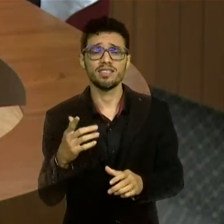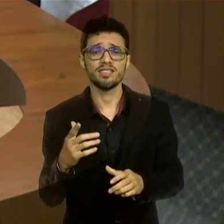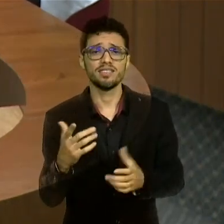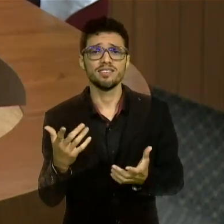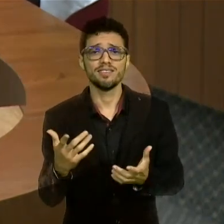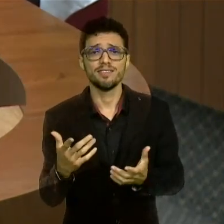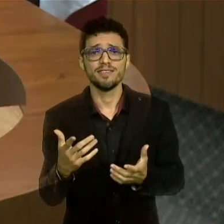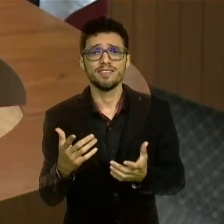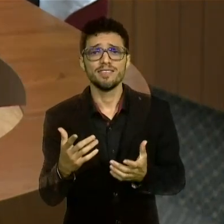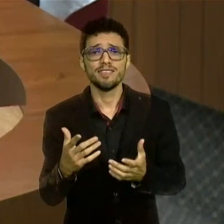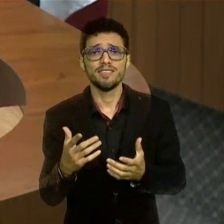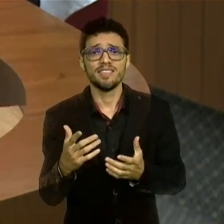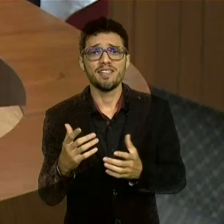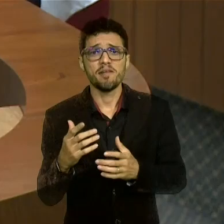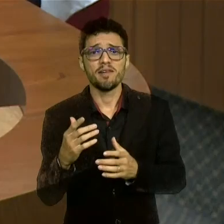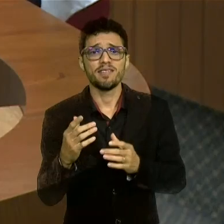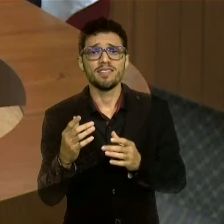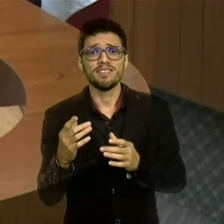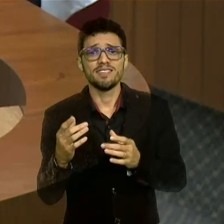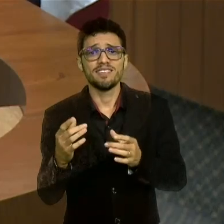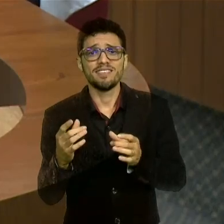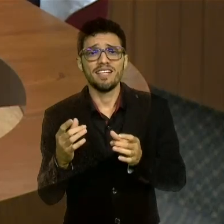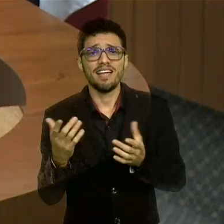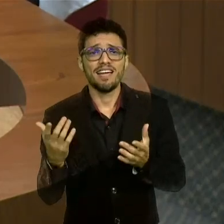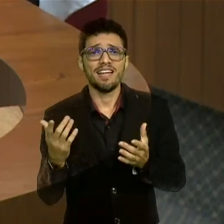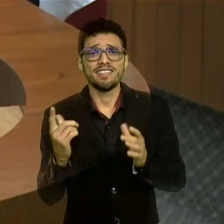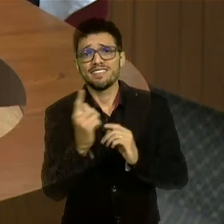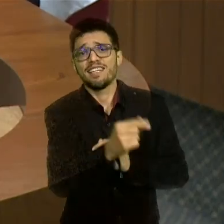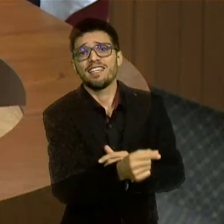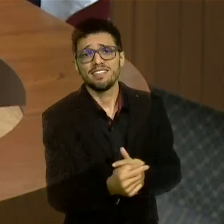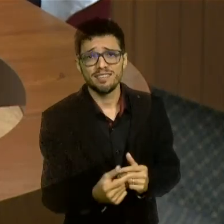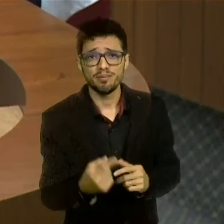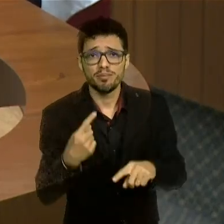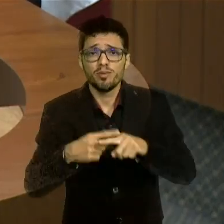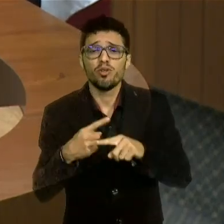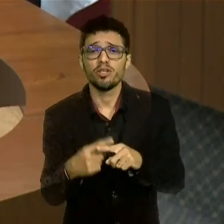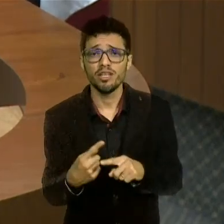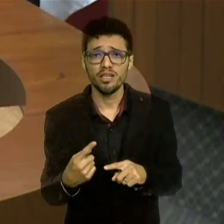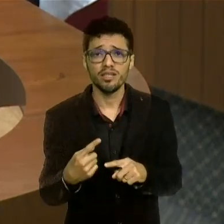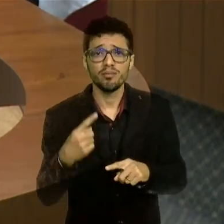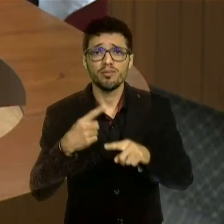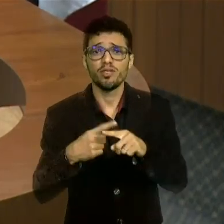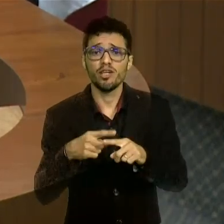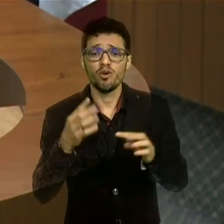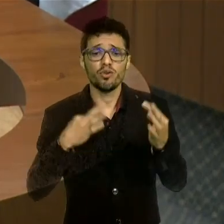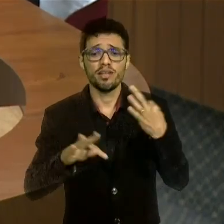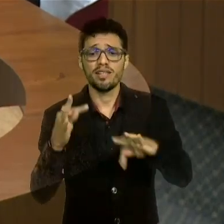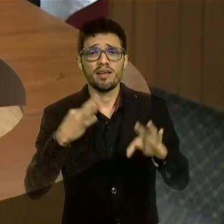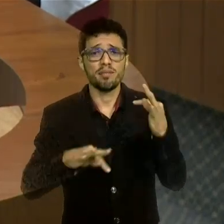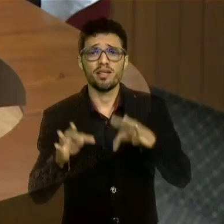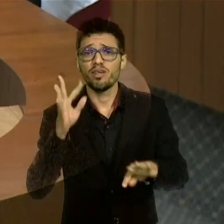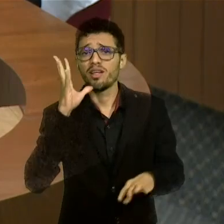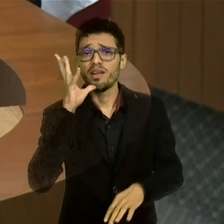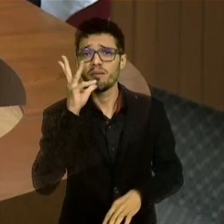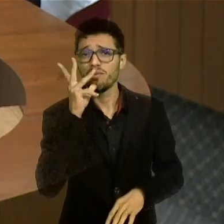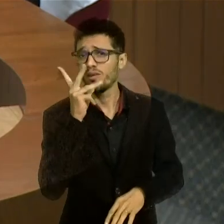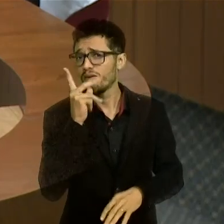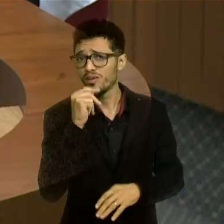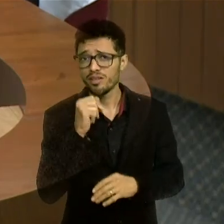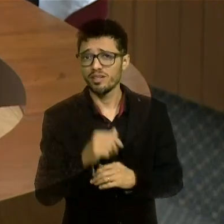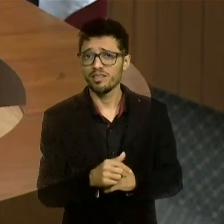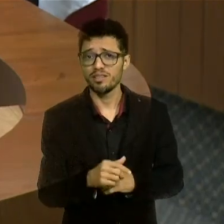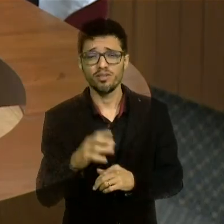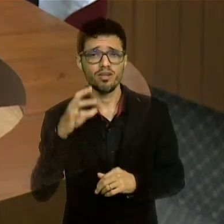passar muito tempo ali, porque é um tratamento crônico de longo prazo. Então, gente, é um desafio